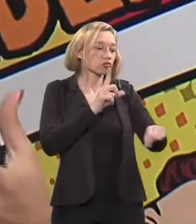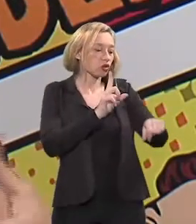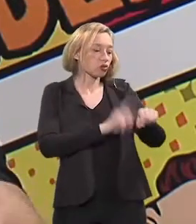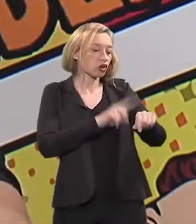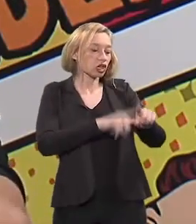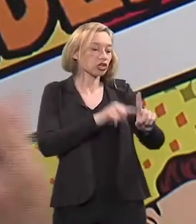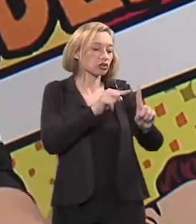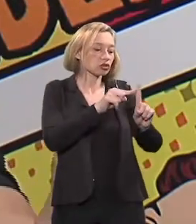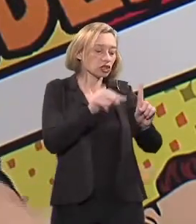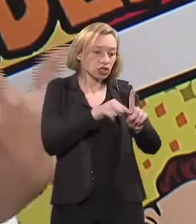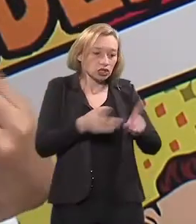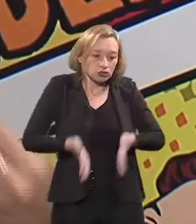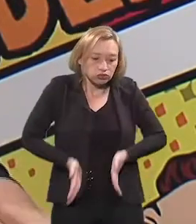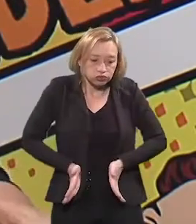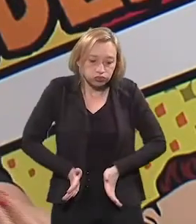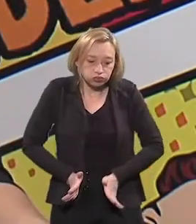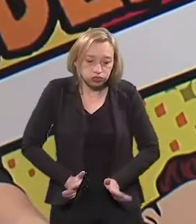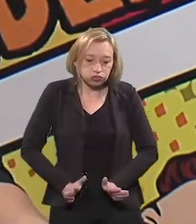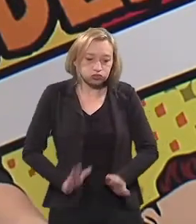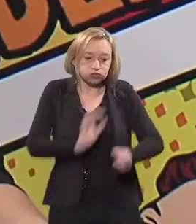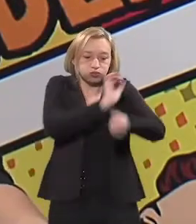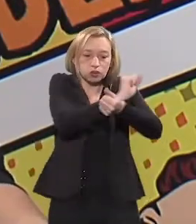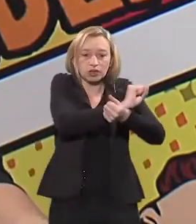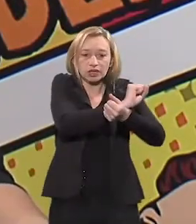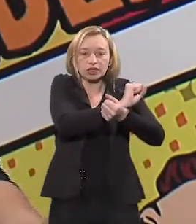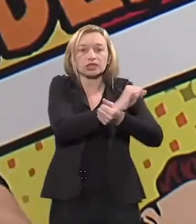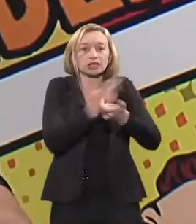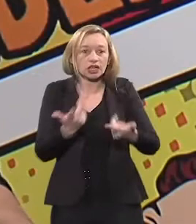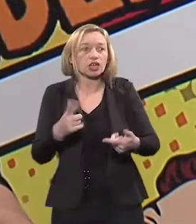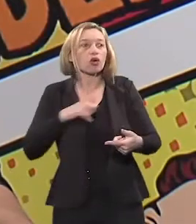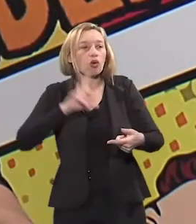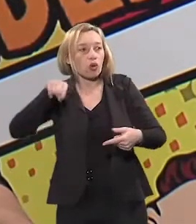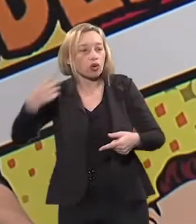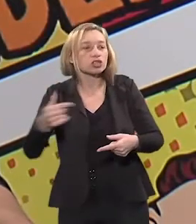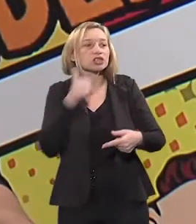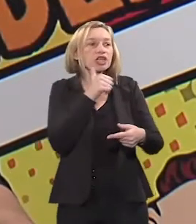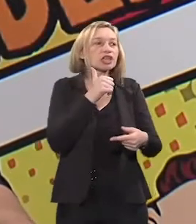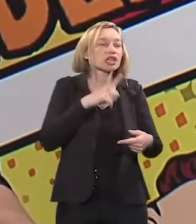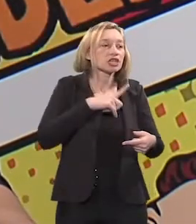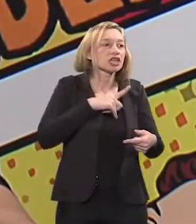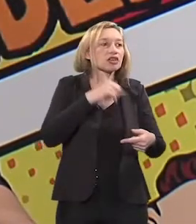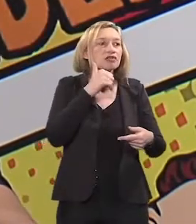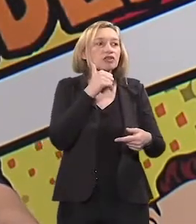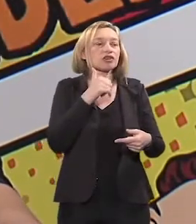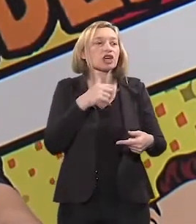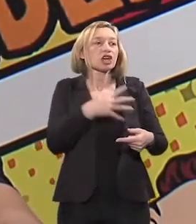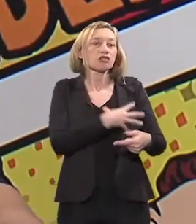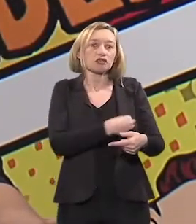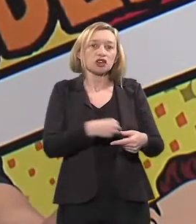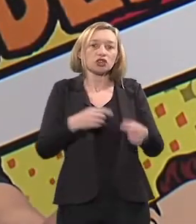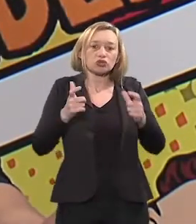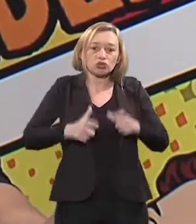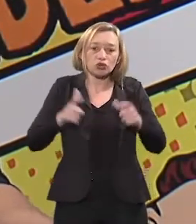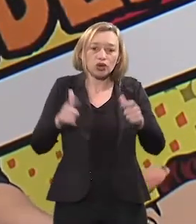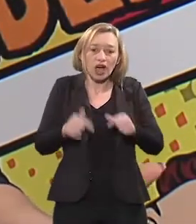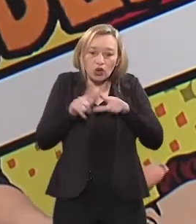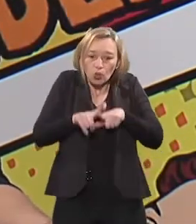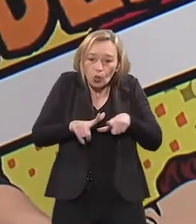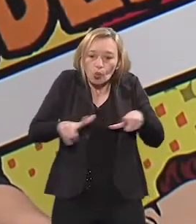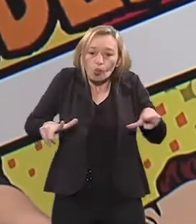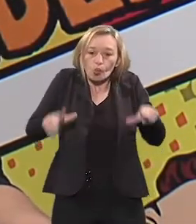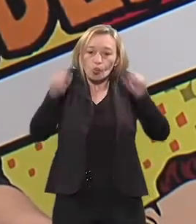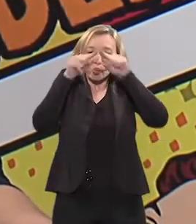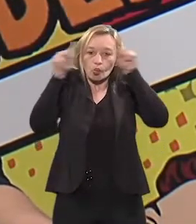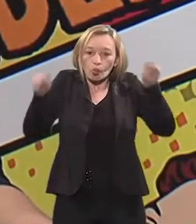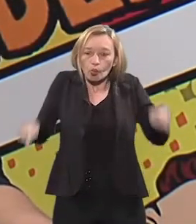trabalho de parto, né, pariram algemadas. Teve outro caso também de uma mulher que teve um filho numa solitária. É essa a